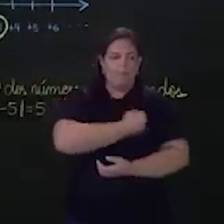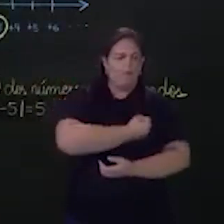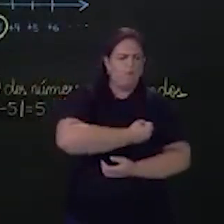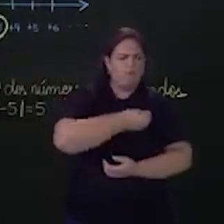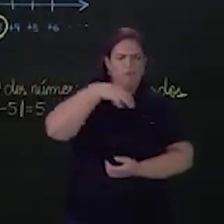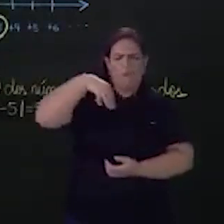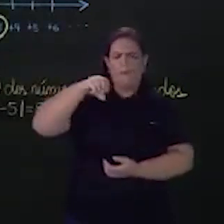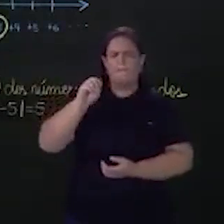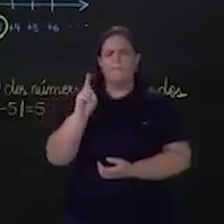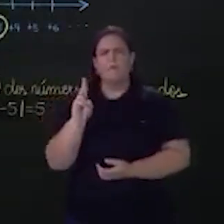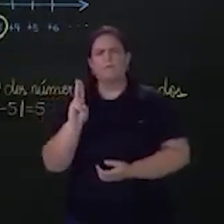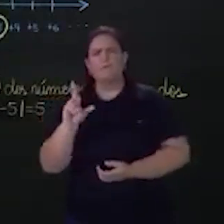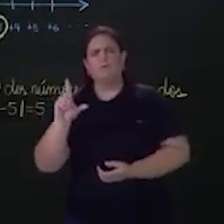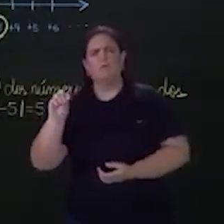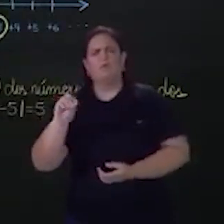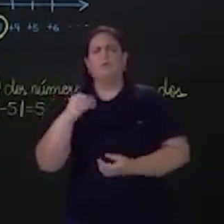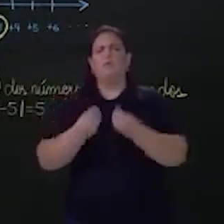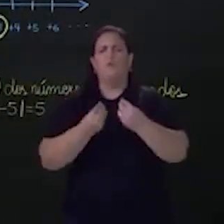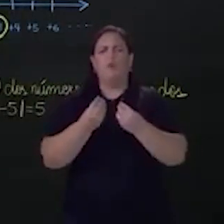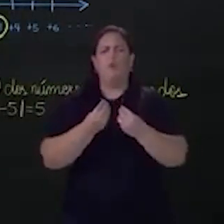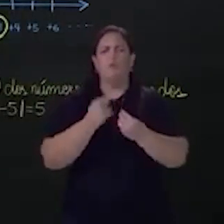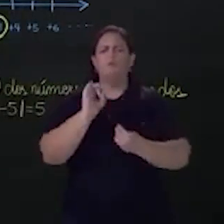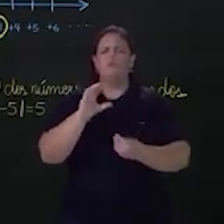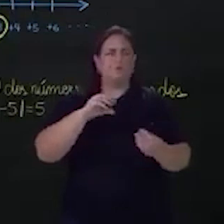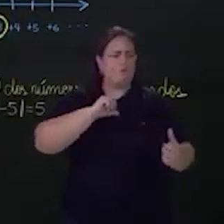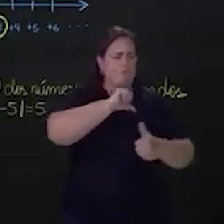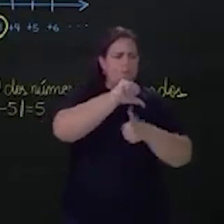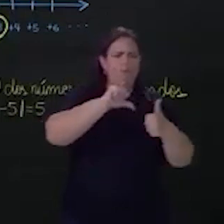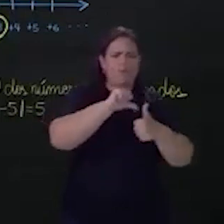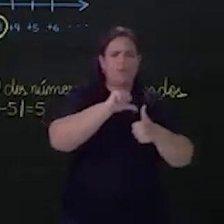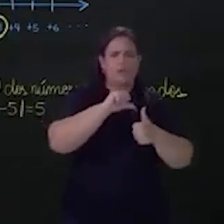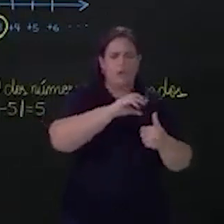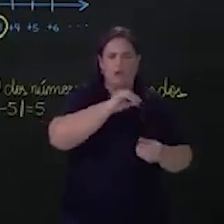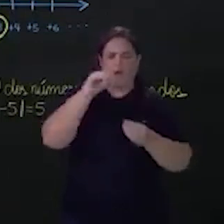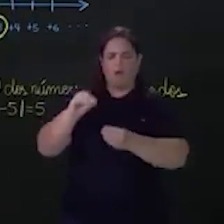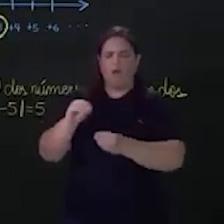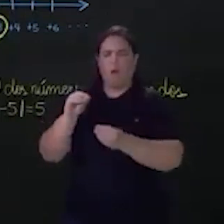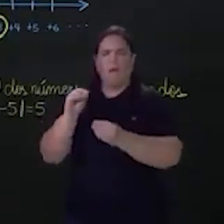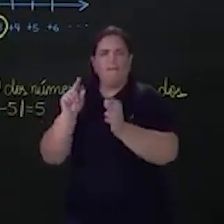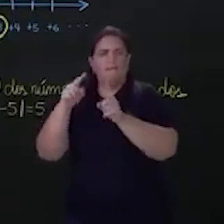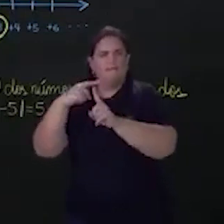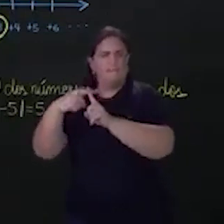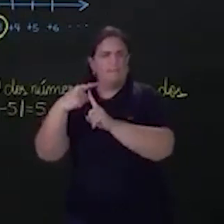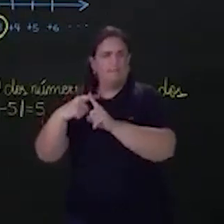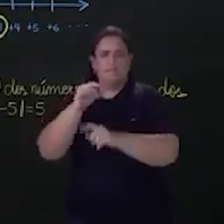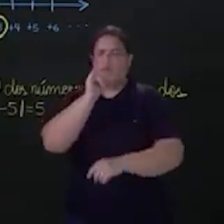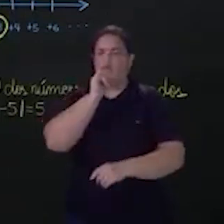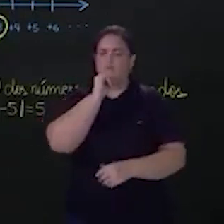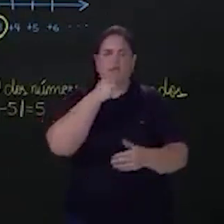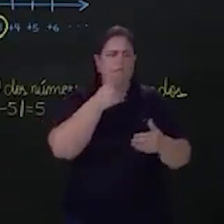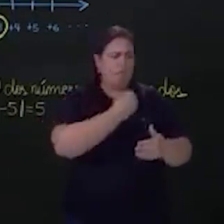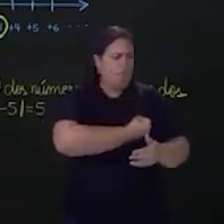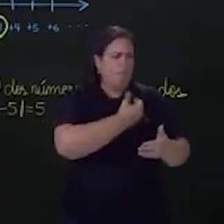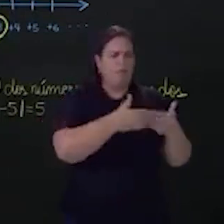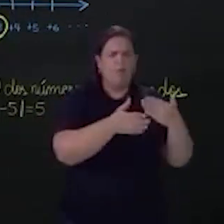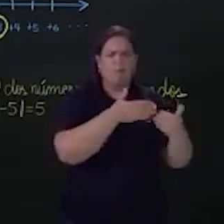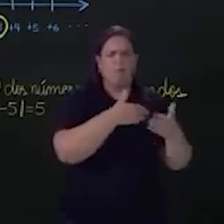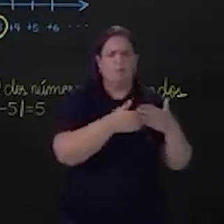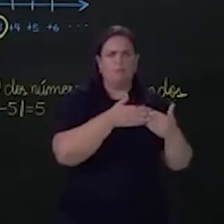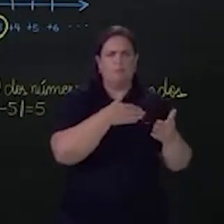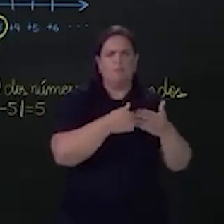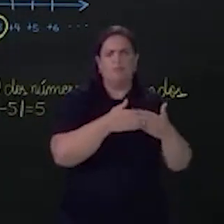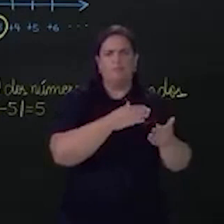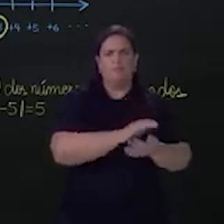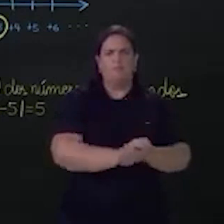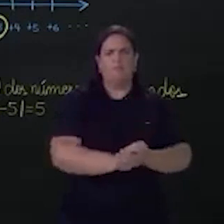número, é só transformá-lo em positivo, só isso. Então vejamos, se um número qualquer, a questão